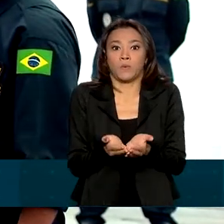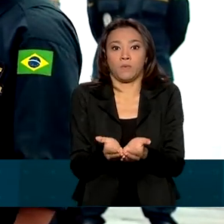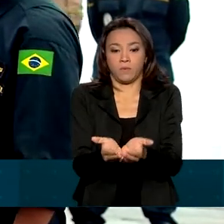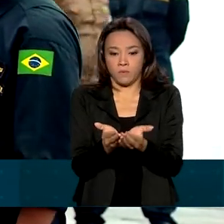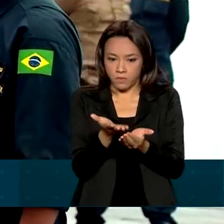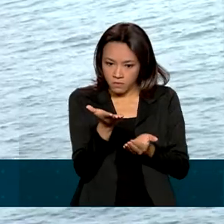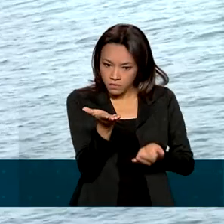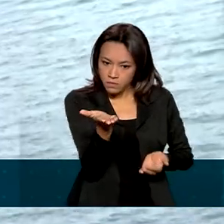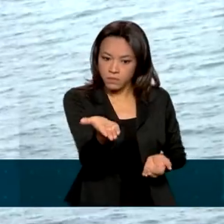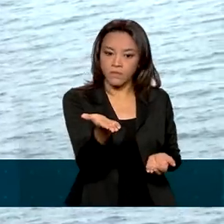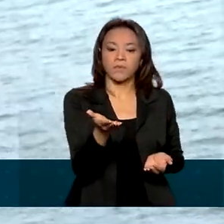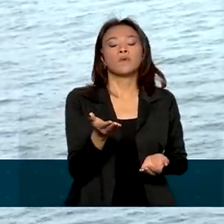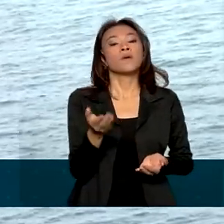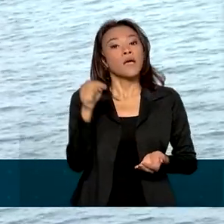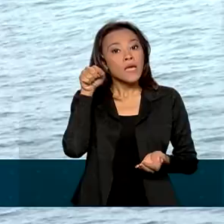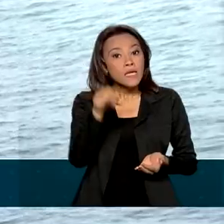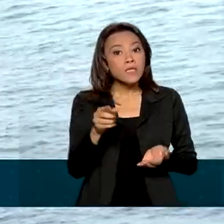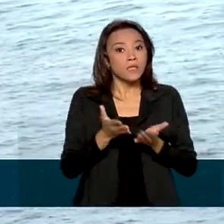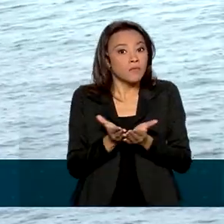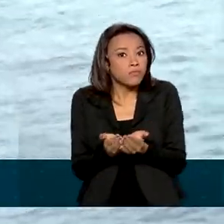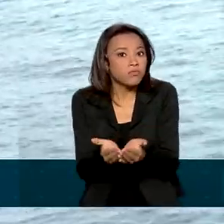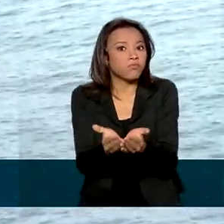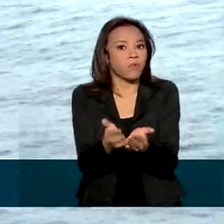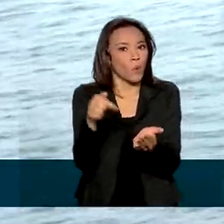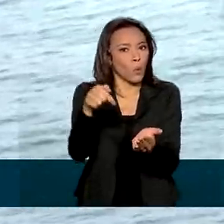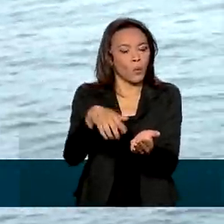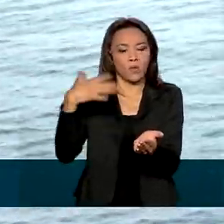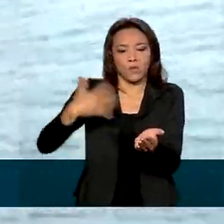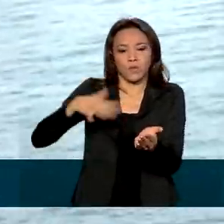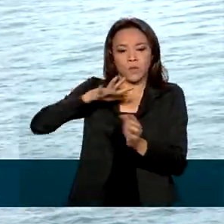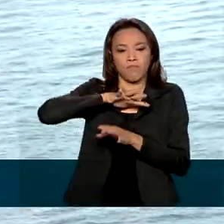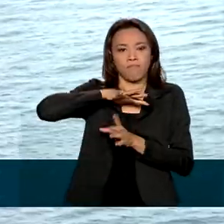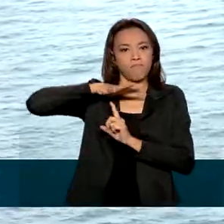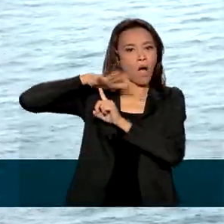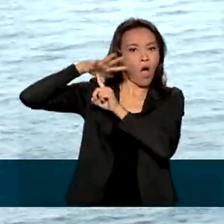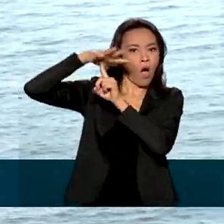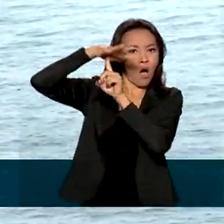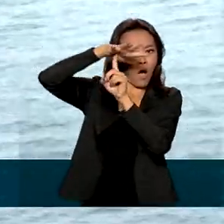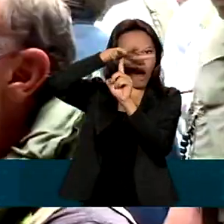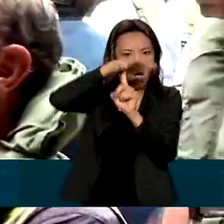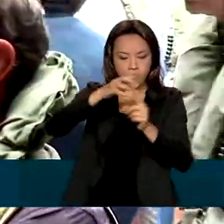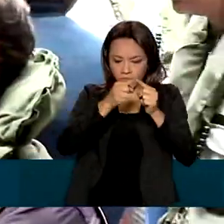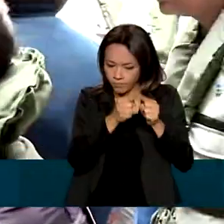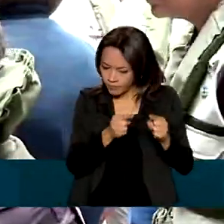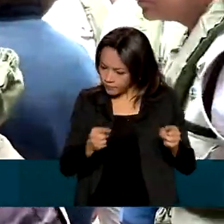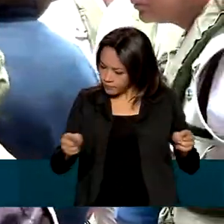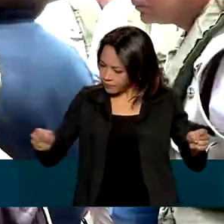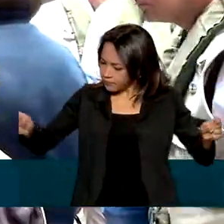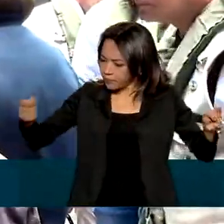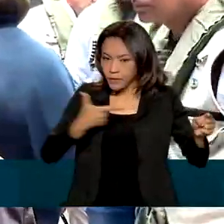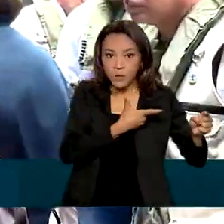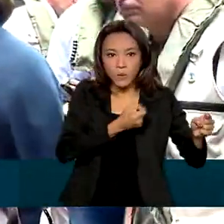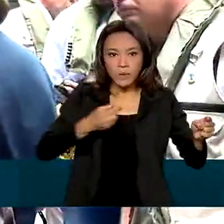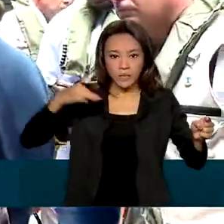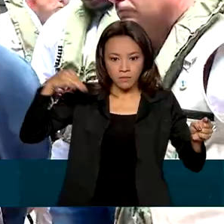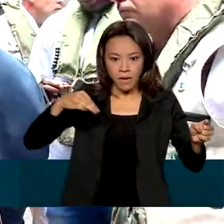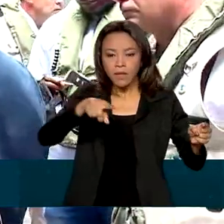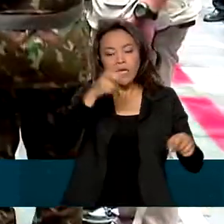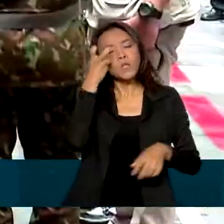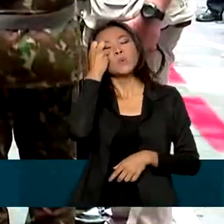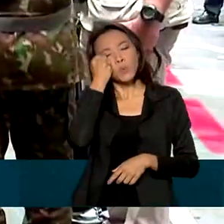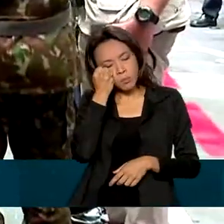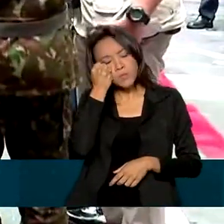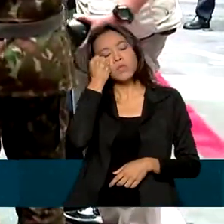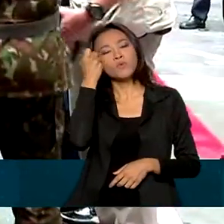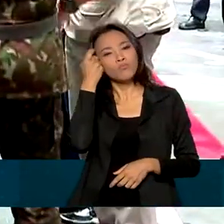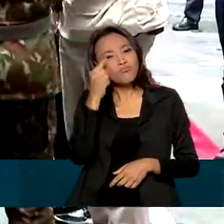multipropósito Atlântico. A embarcação é um porta-helicópteros com 200 metros de comprimento. O presidente dormiu uma noite no navio,